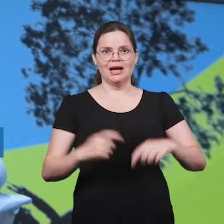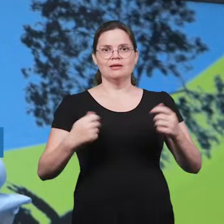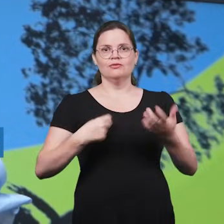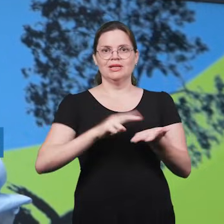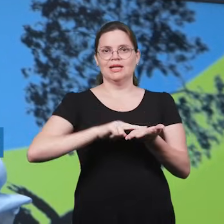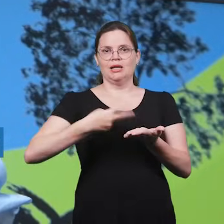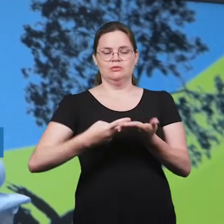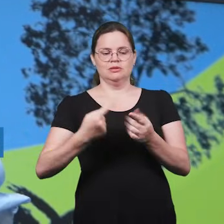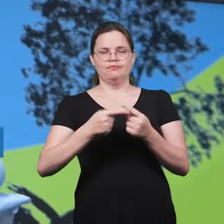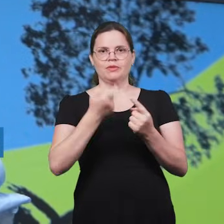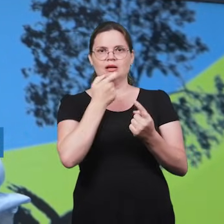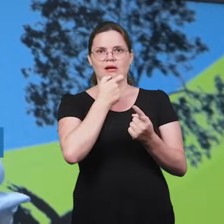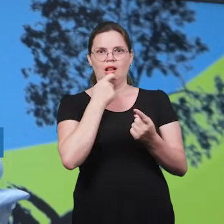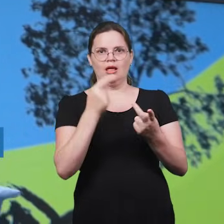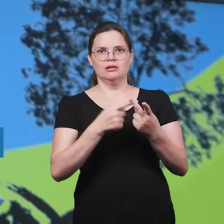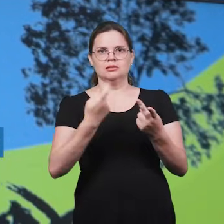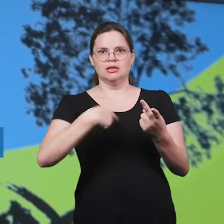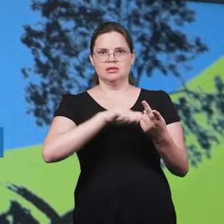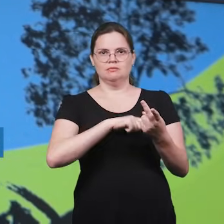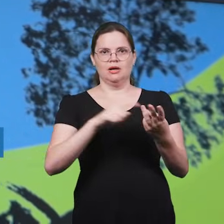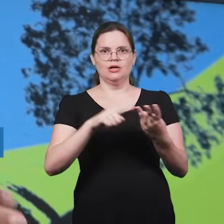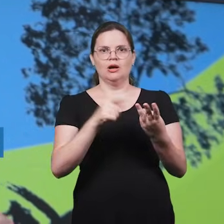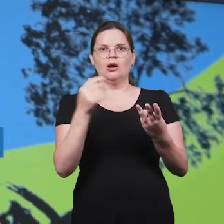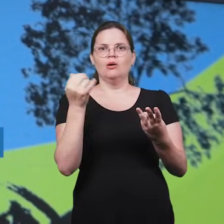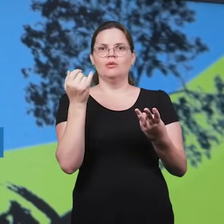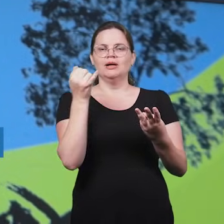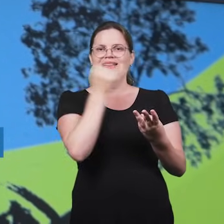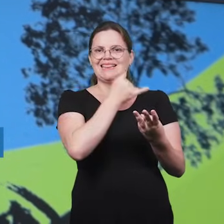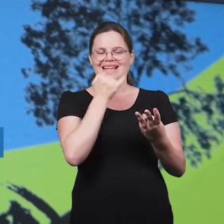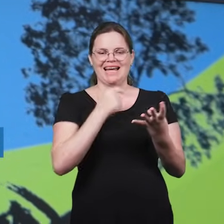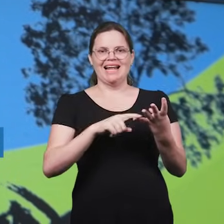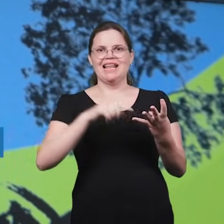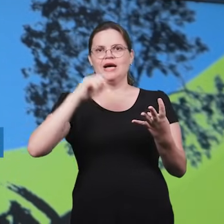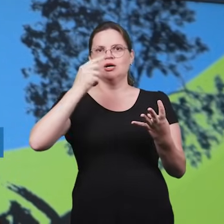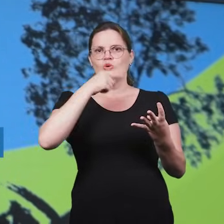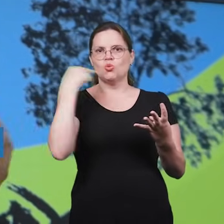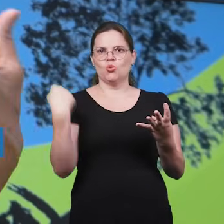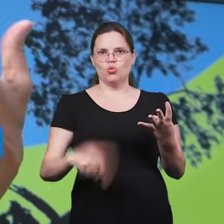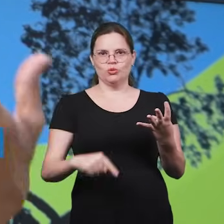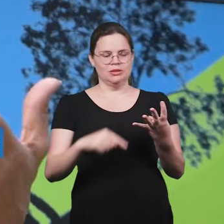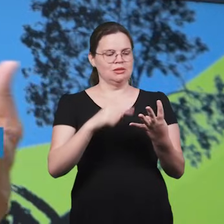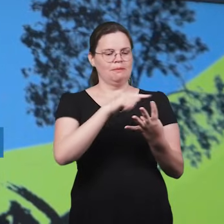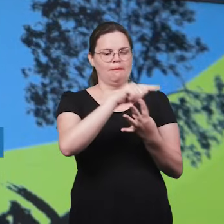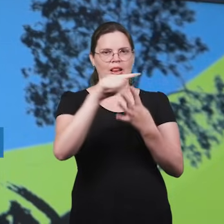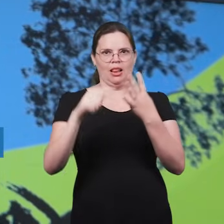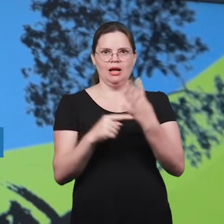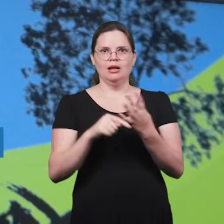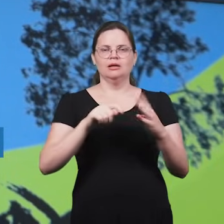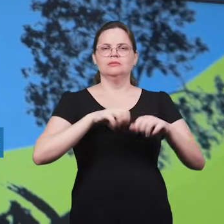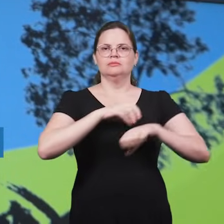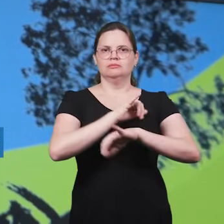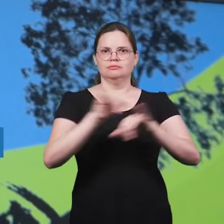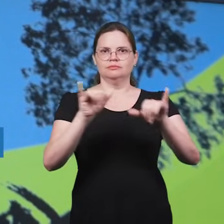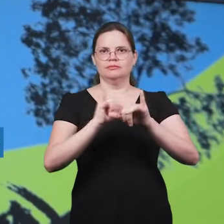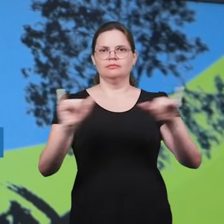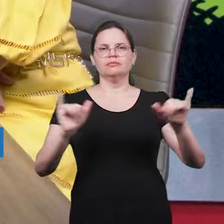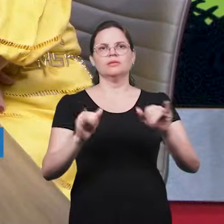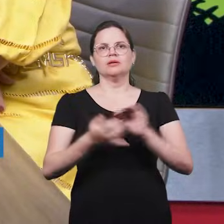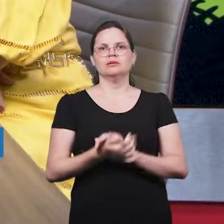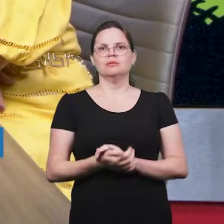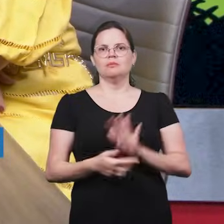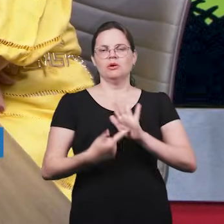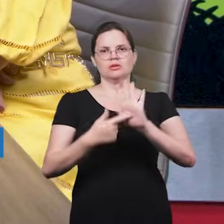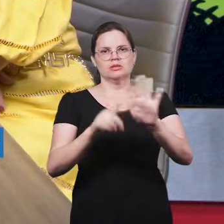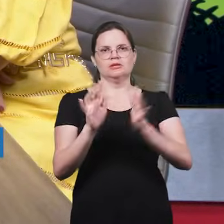espanhol, italiano, russo, alcançando diferentes nações e proclamando a volta de Jesus.